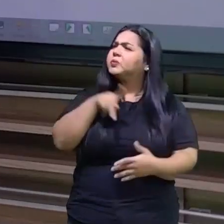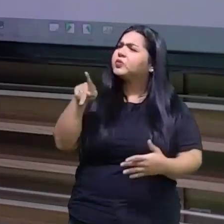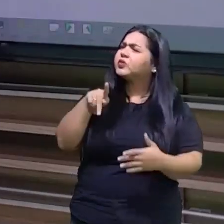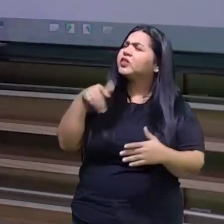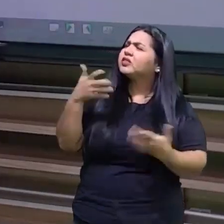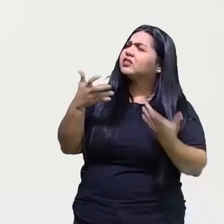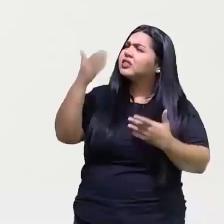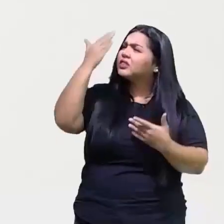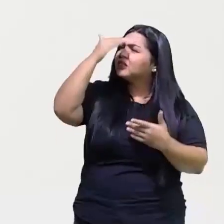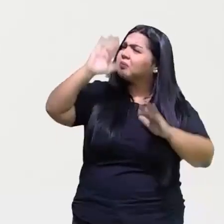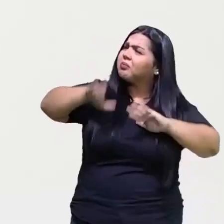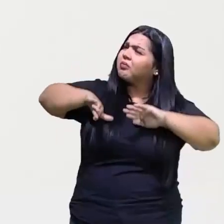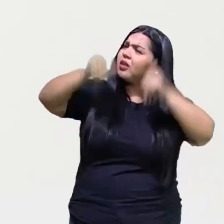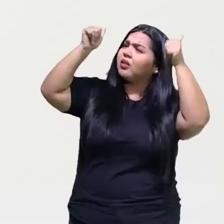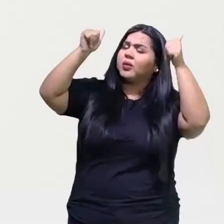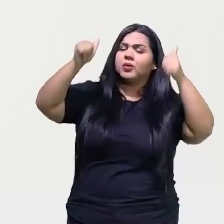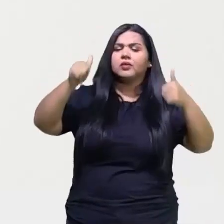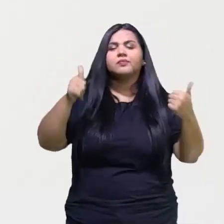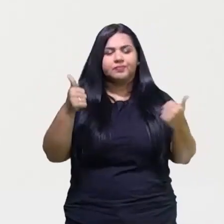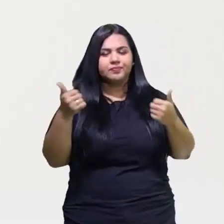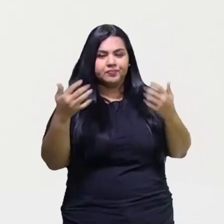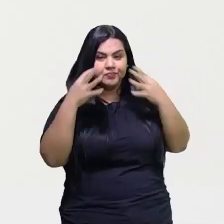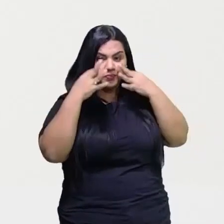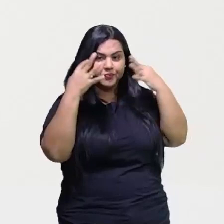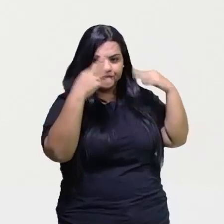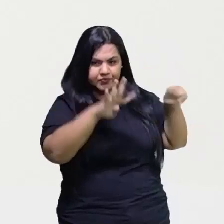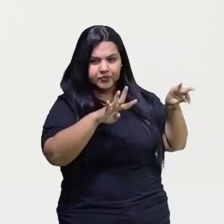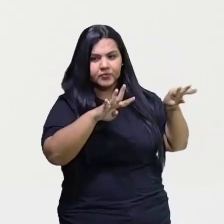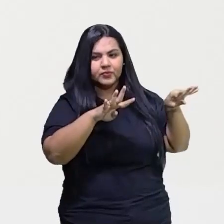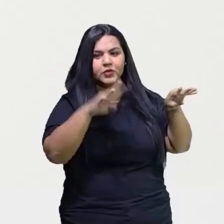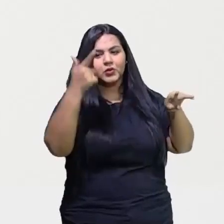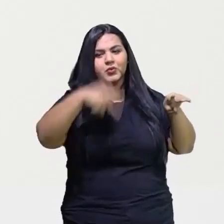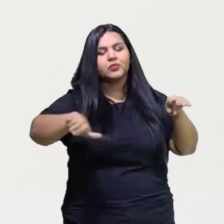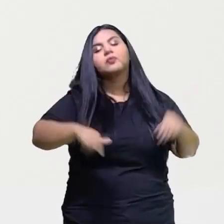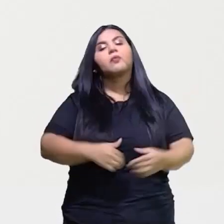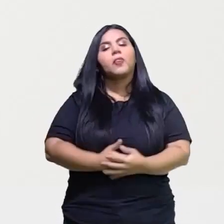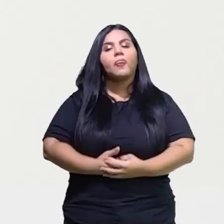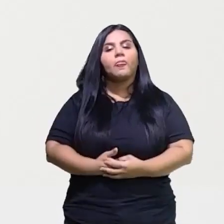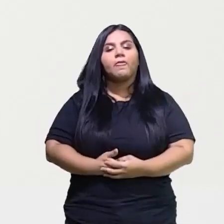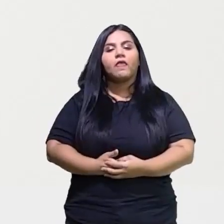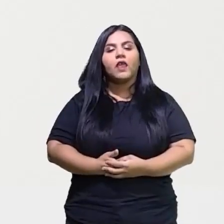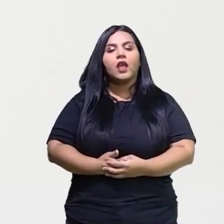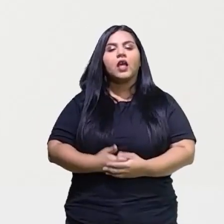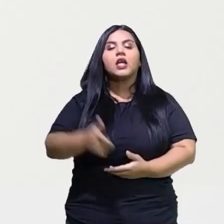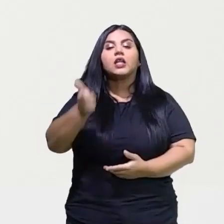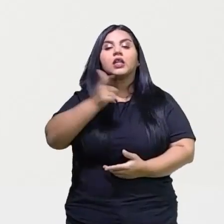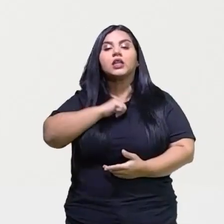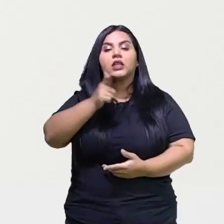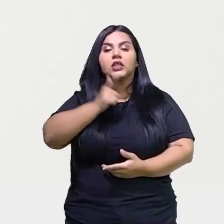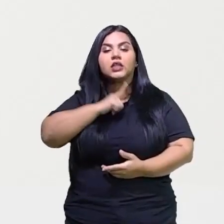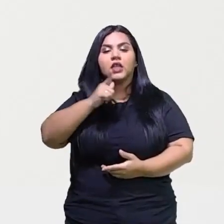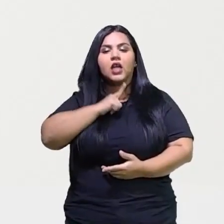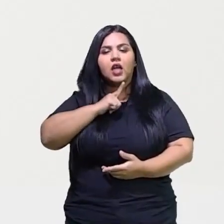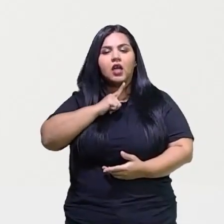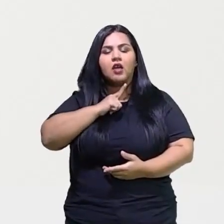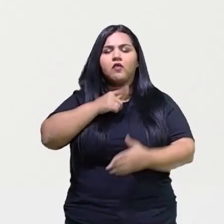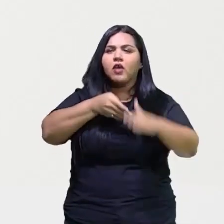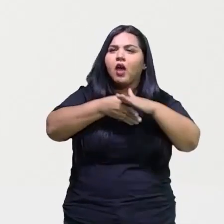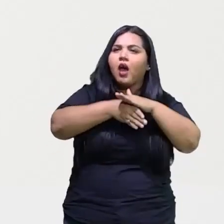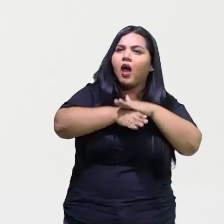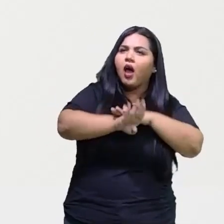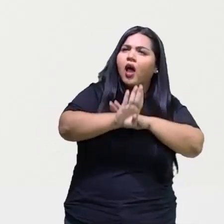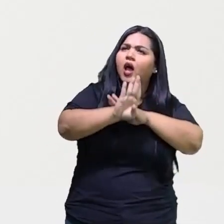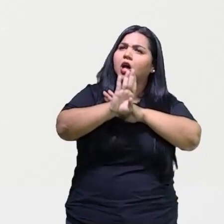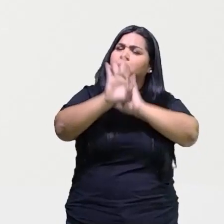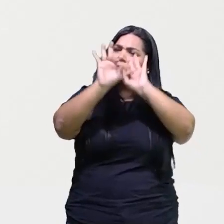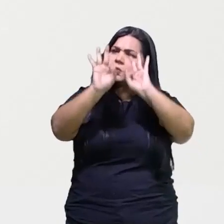entender isso melhor. Então volta para cá de novo. Essa mudança trouxe hábitos civilizados, ou seja,